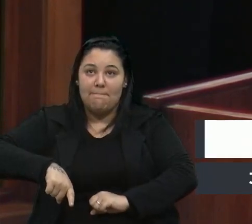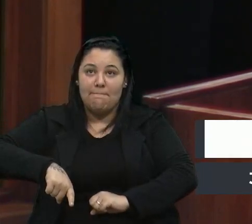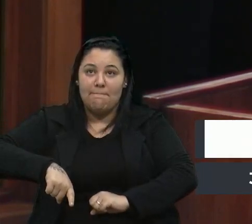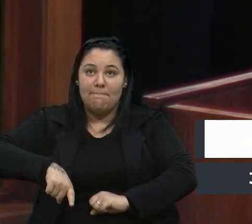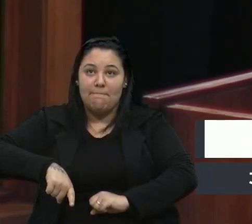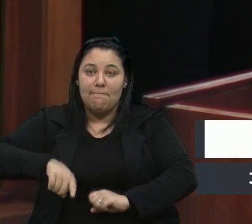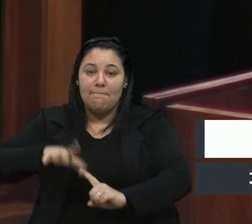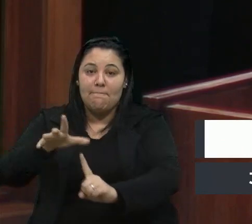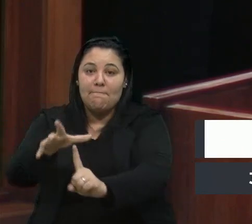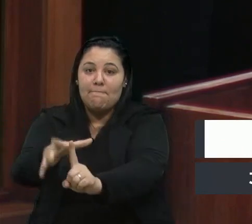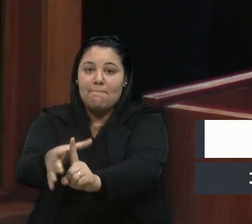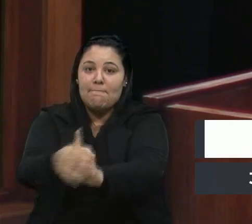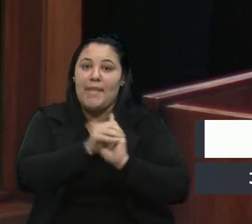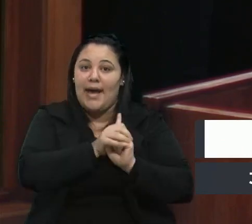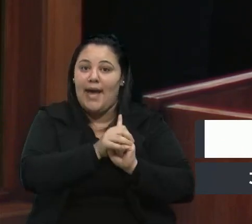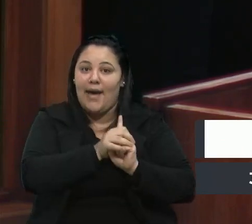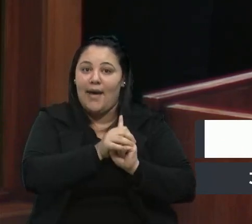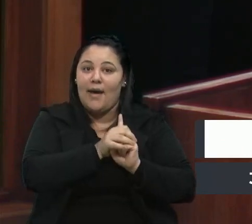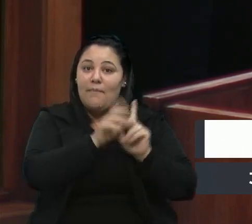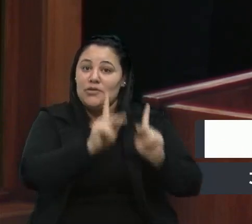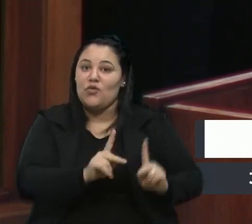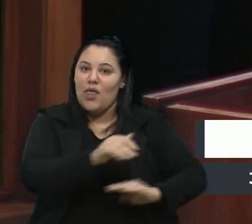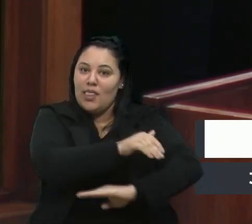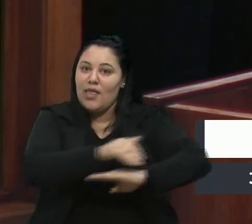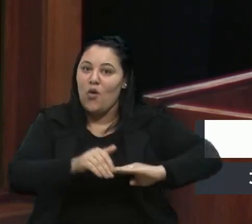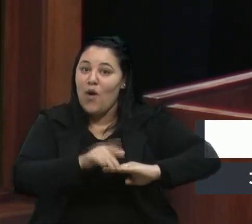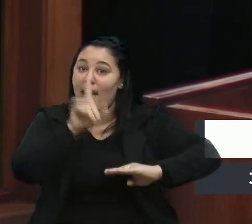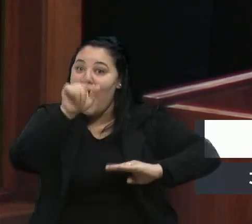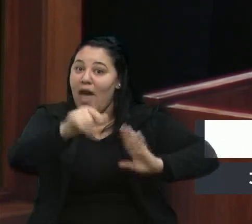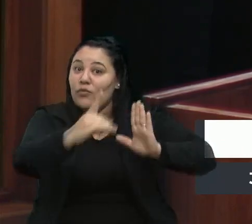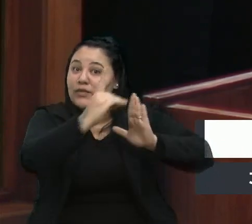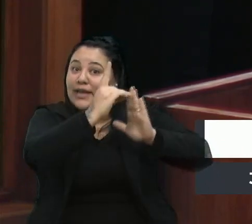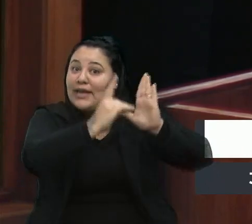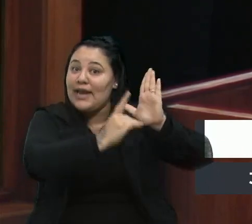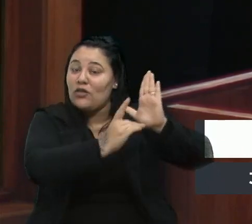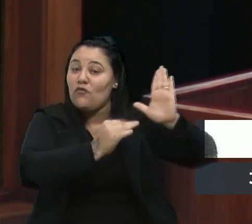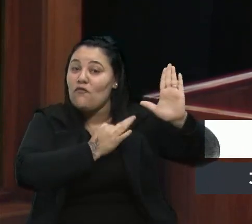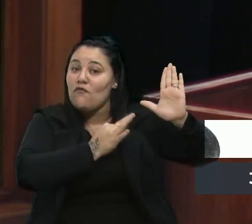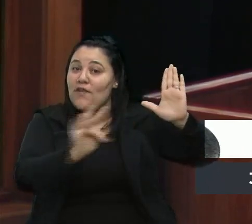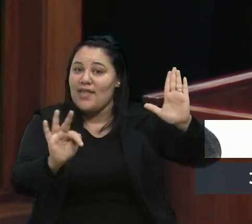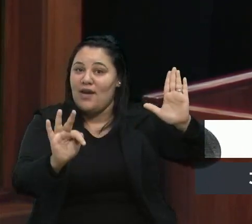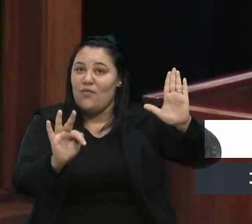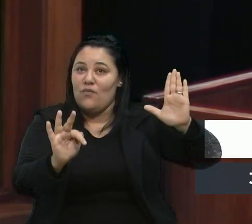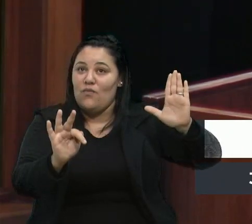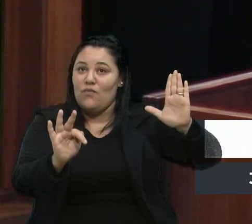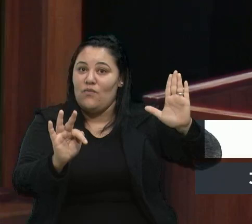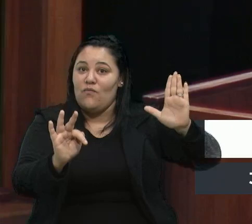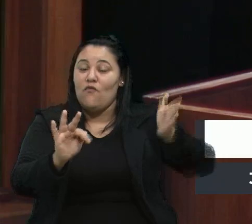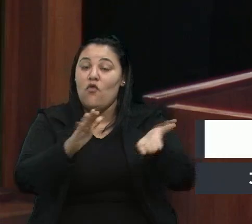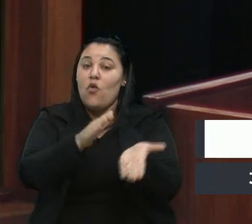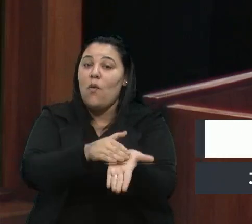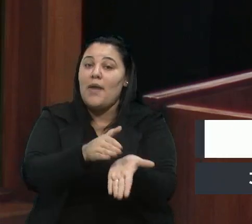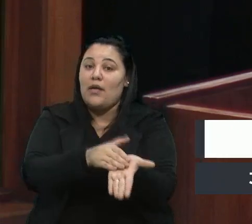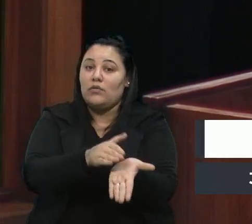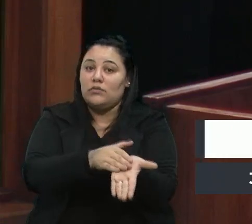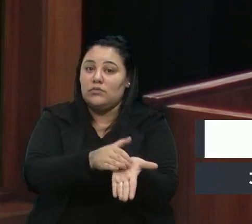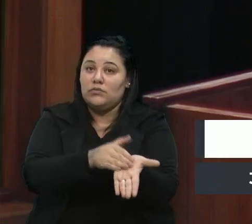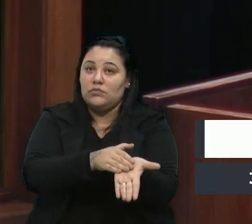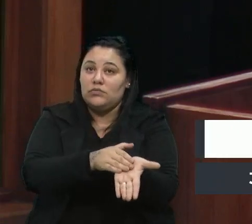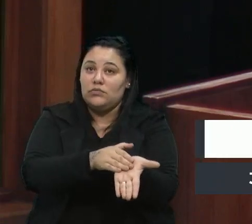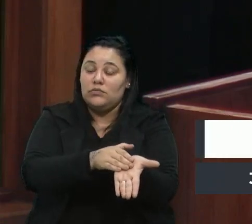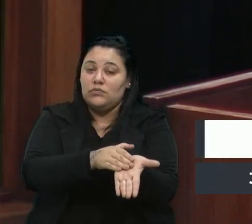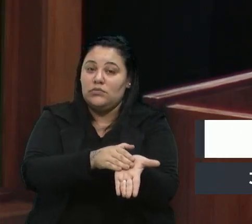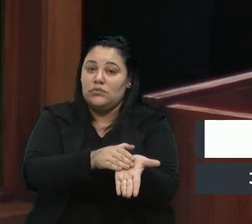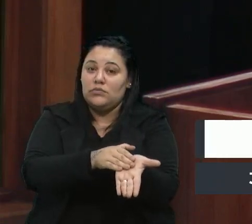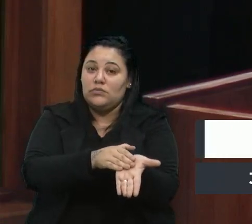Senhoras e senhores comerciantes, isso é um decreto federal que foi cobrado e exigido pelo